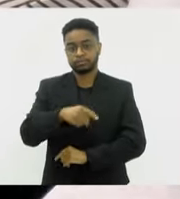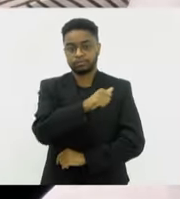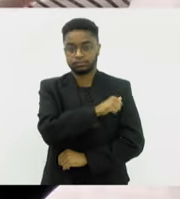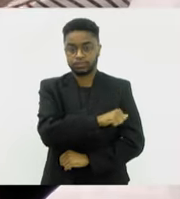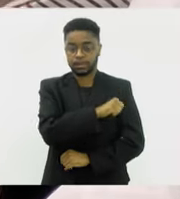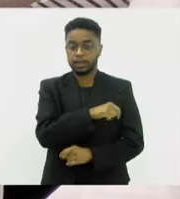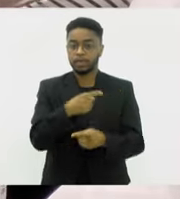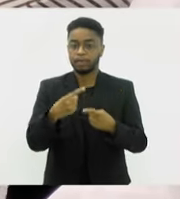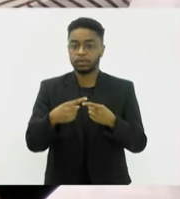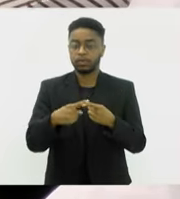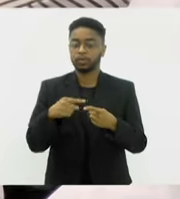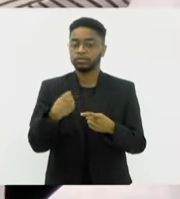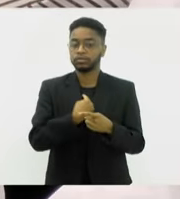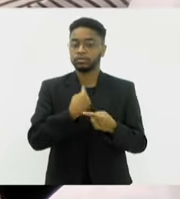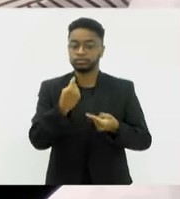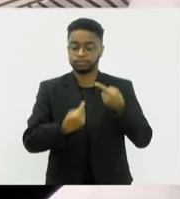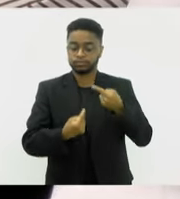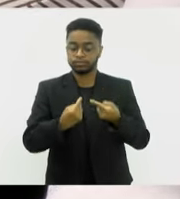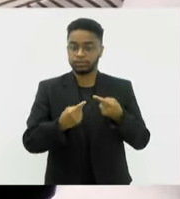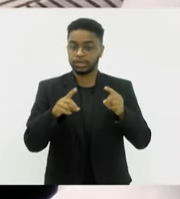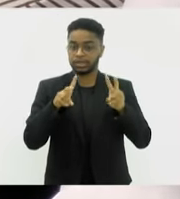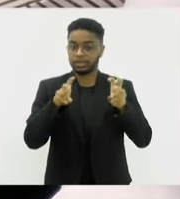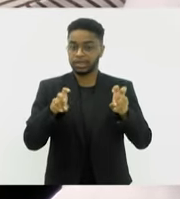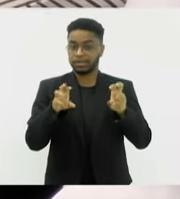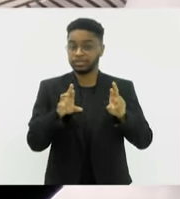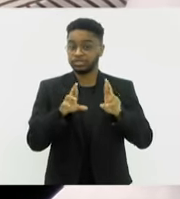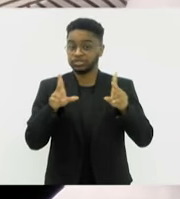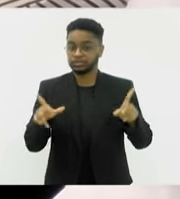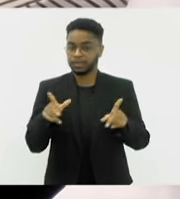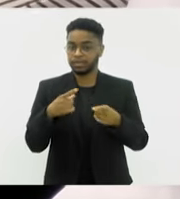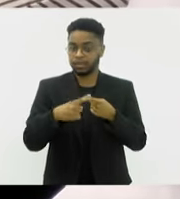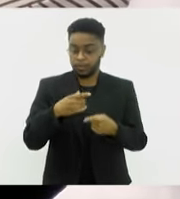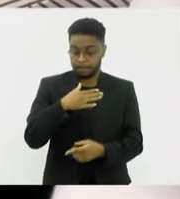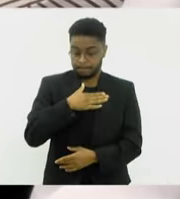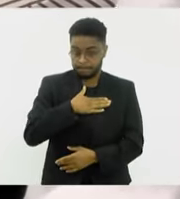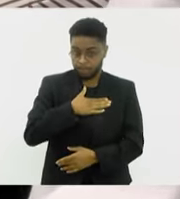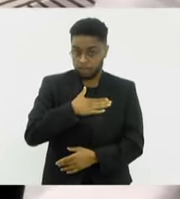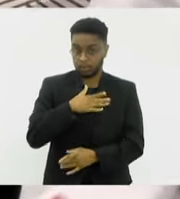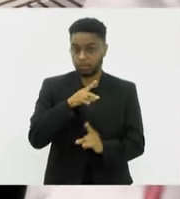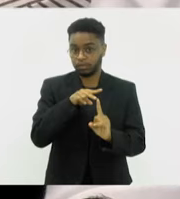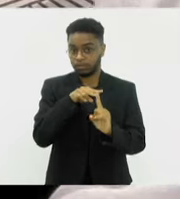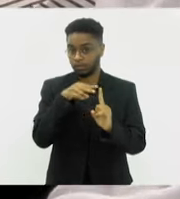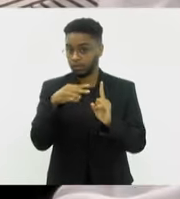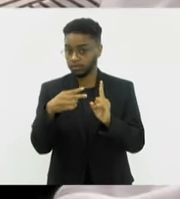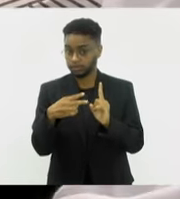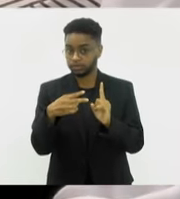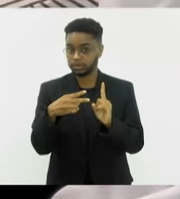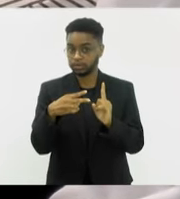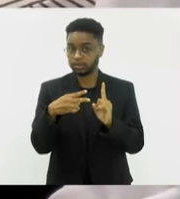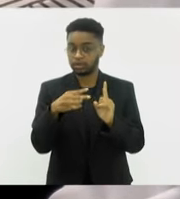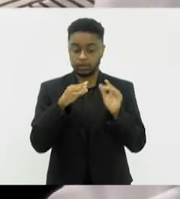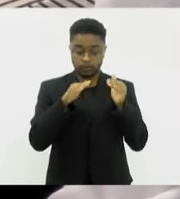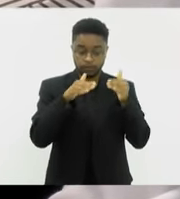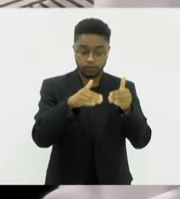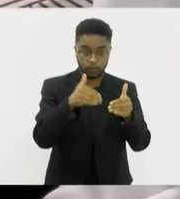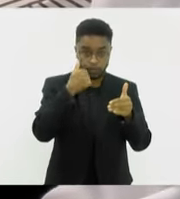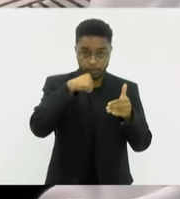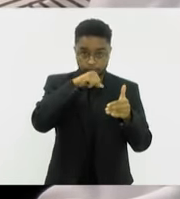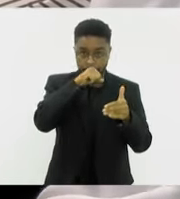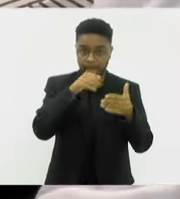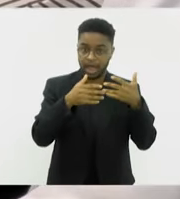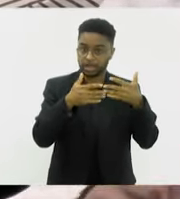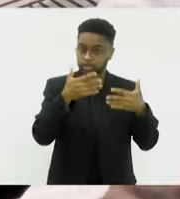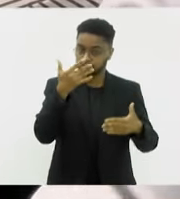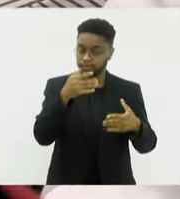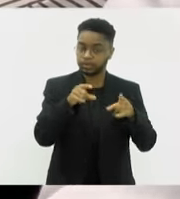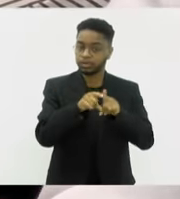gente está tratando de coisas diferentes. O meu, entendendo aqui, que é de mães atípicas cuidando da saúde mental